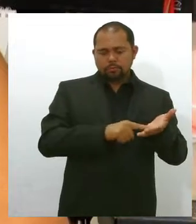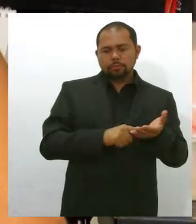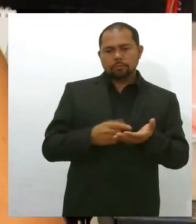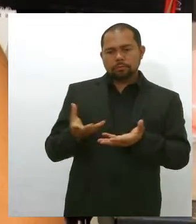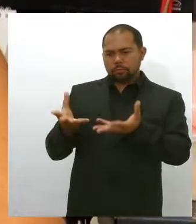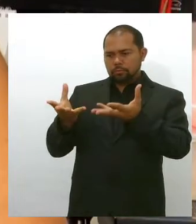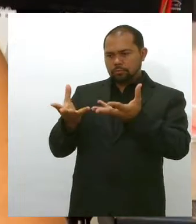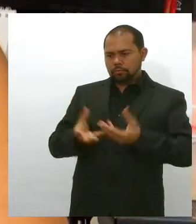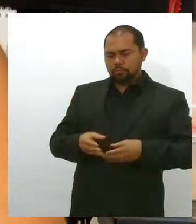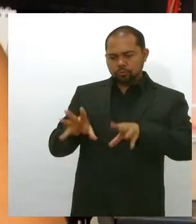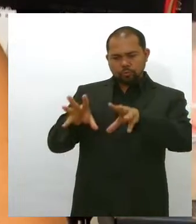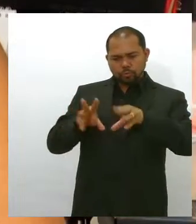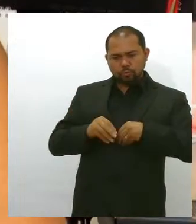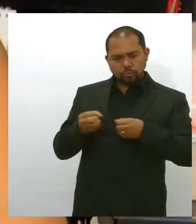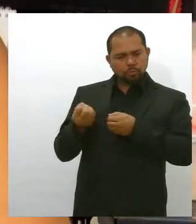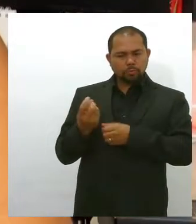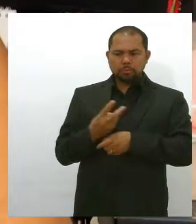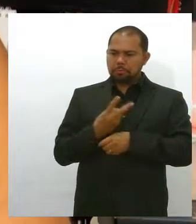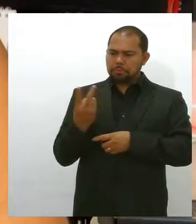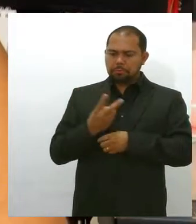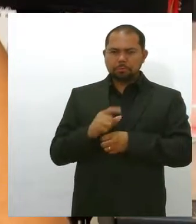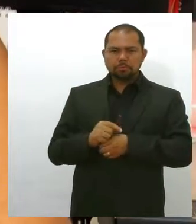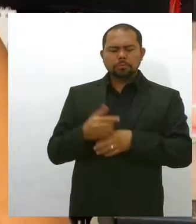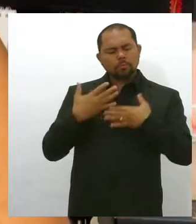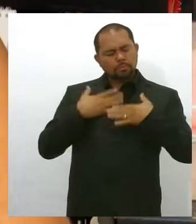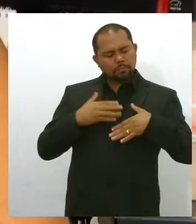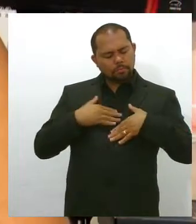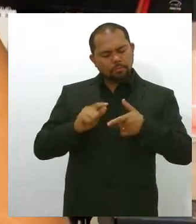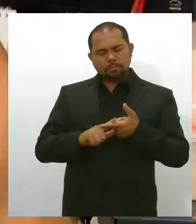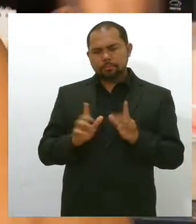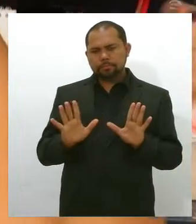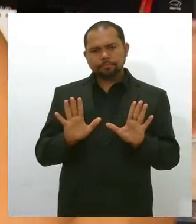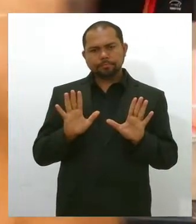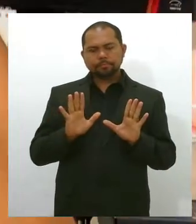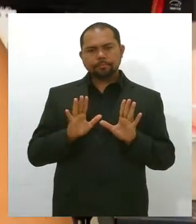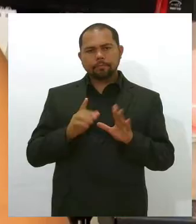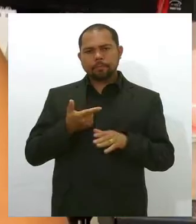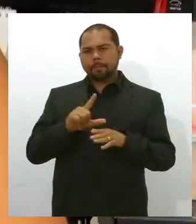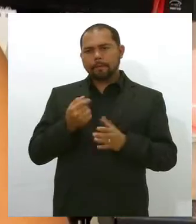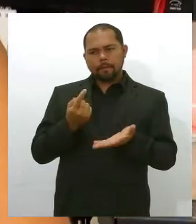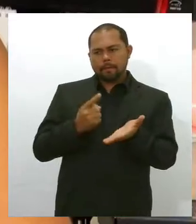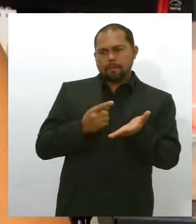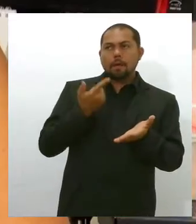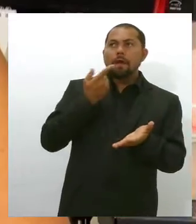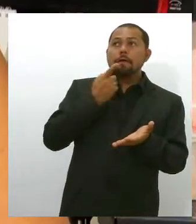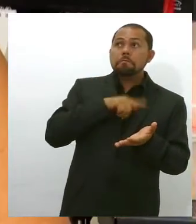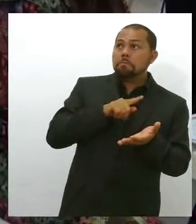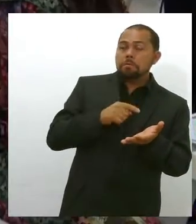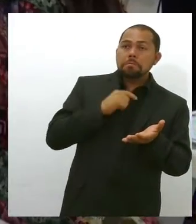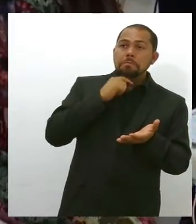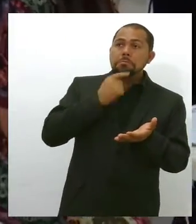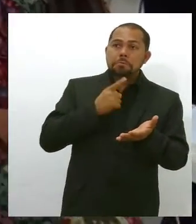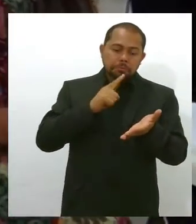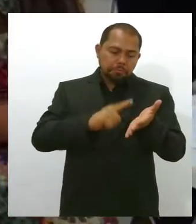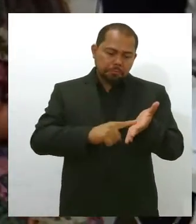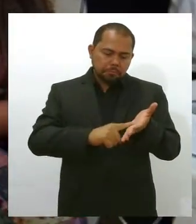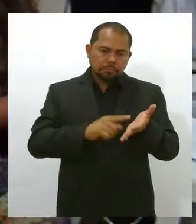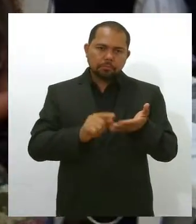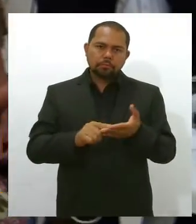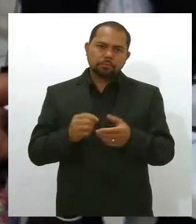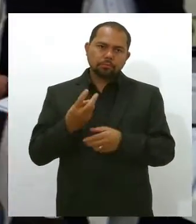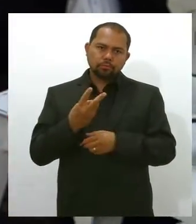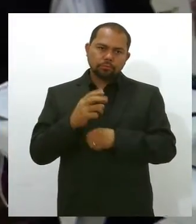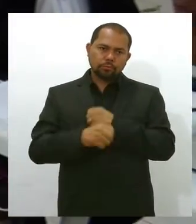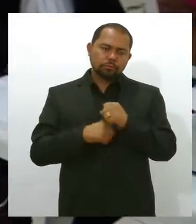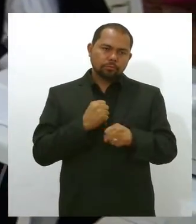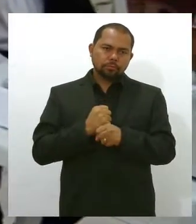pode ficar tranquilo mesmo aquele que não colheu a biometria ao longo desses dois últimos anos com ou sem